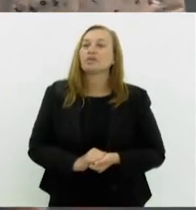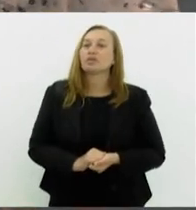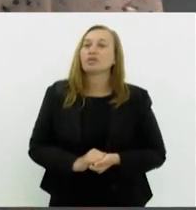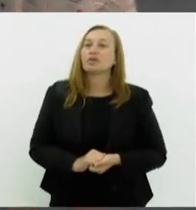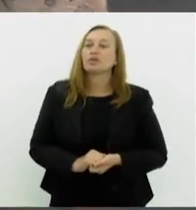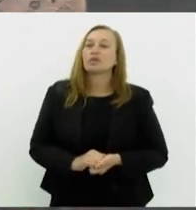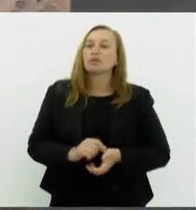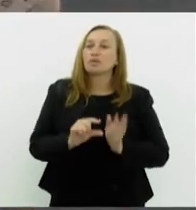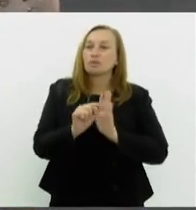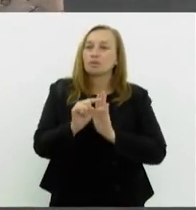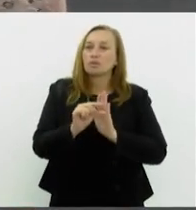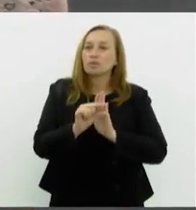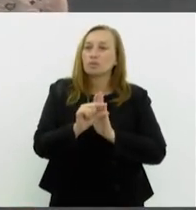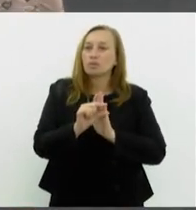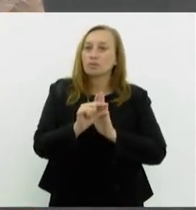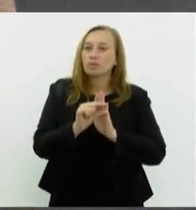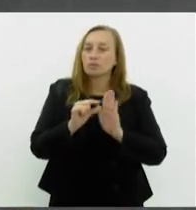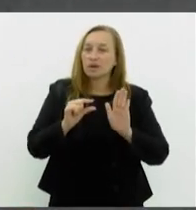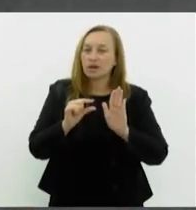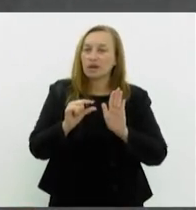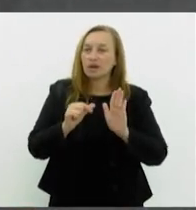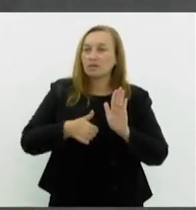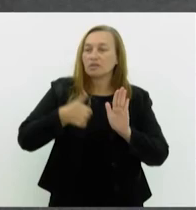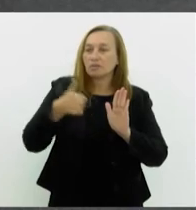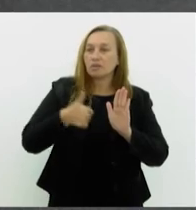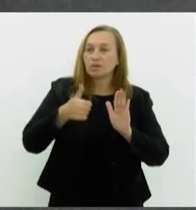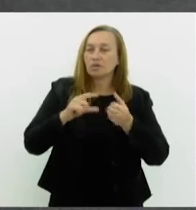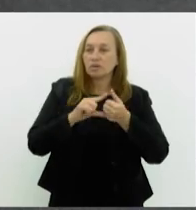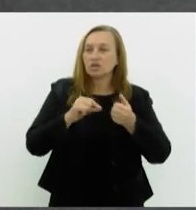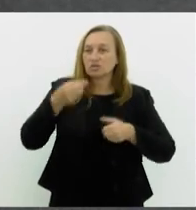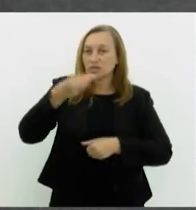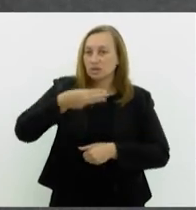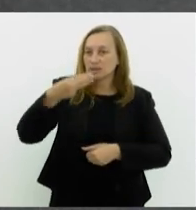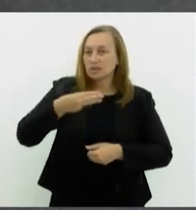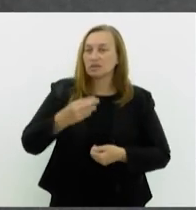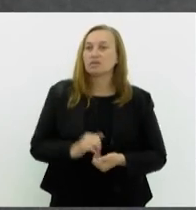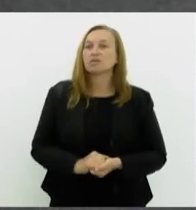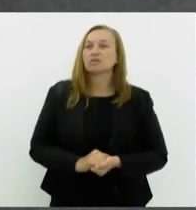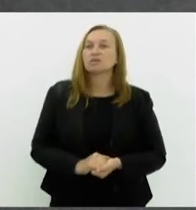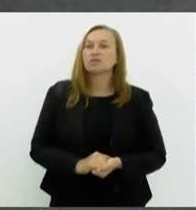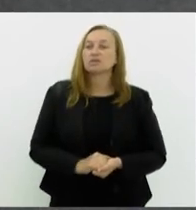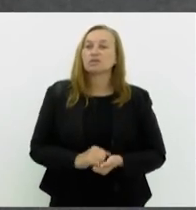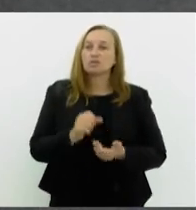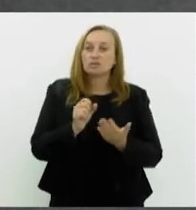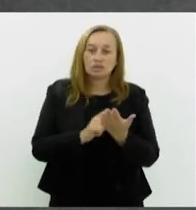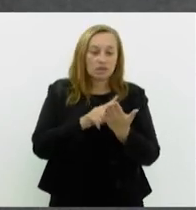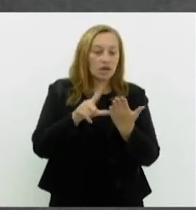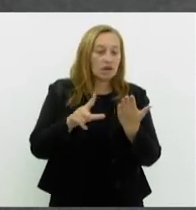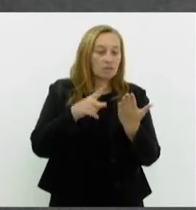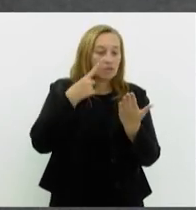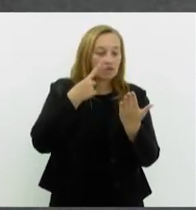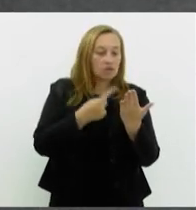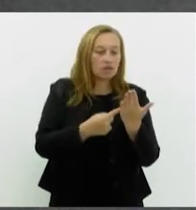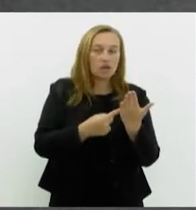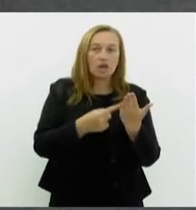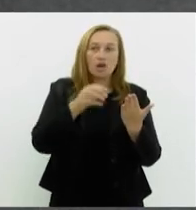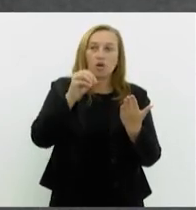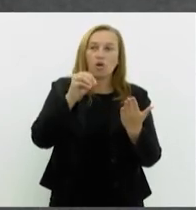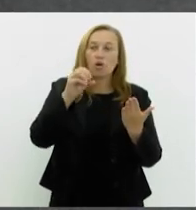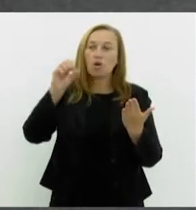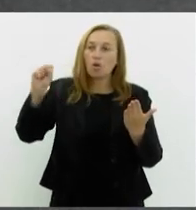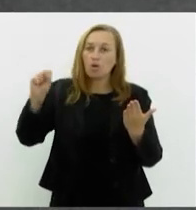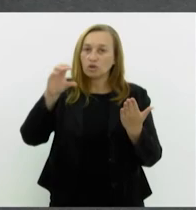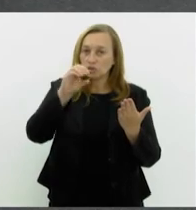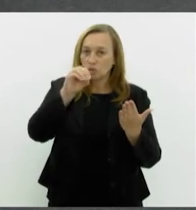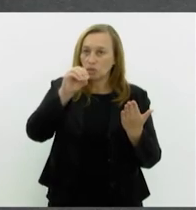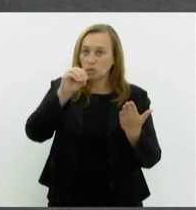parágrafo 1º do artigo 3º, quando você abre o parágrafo, é